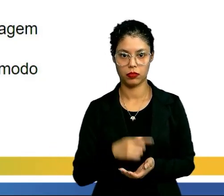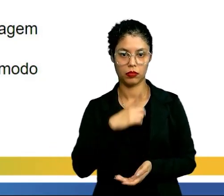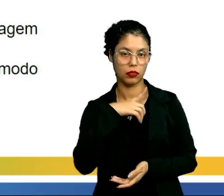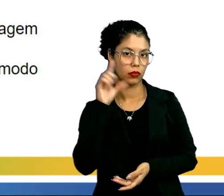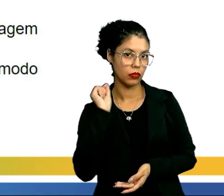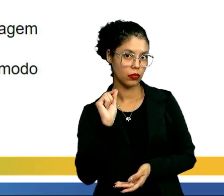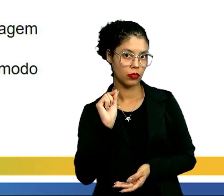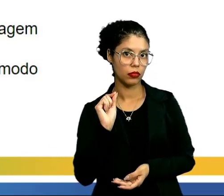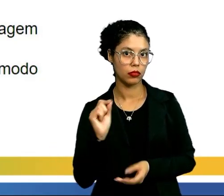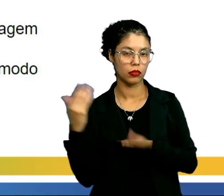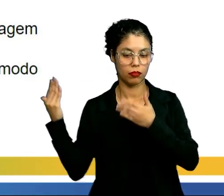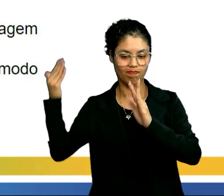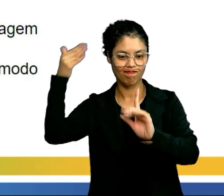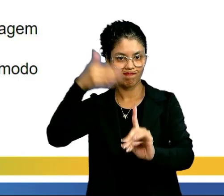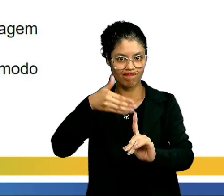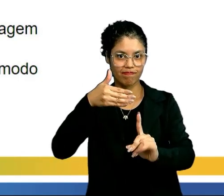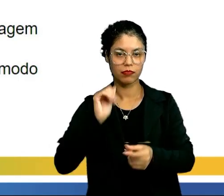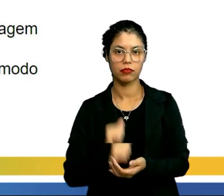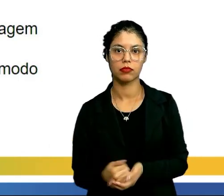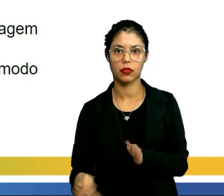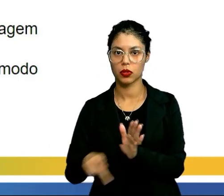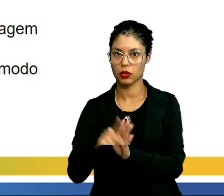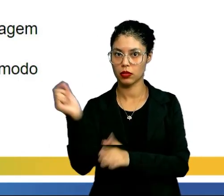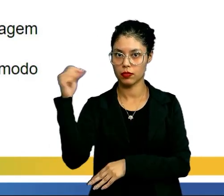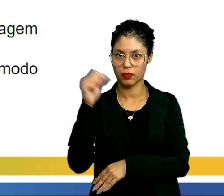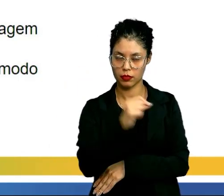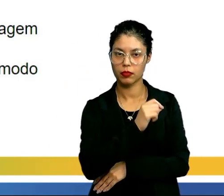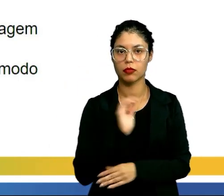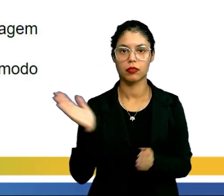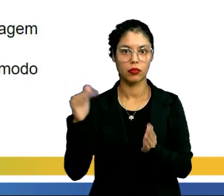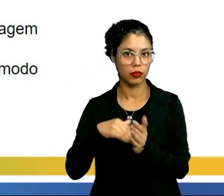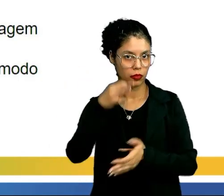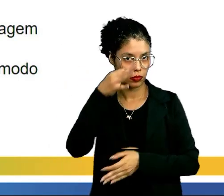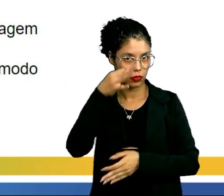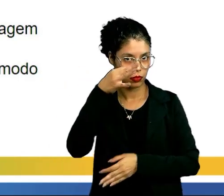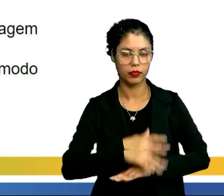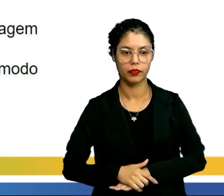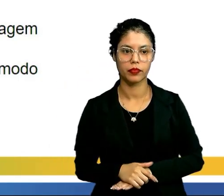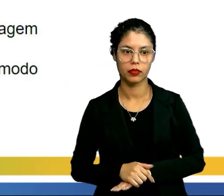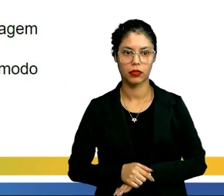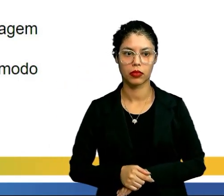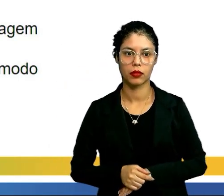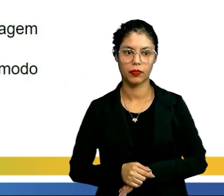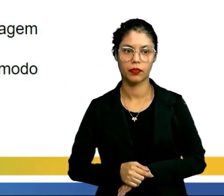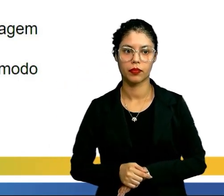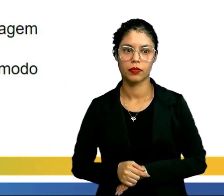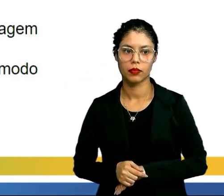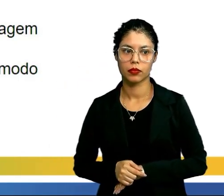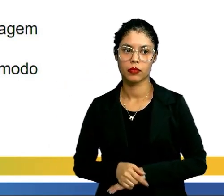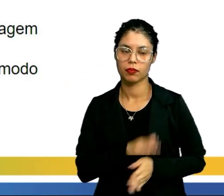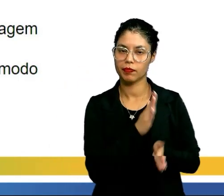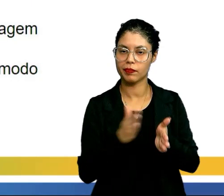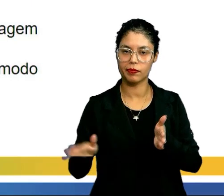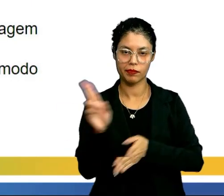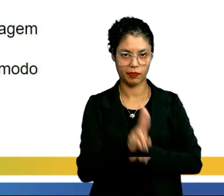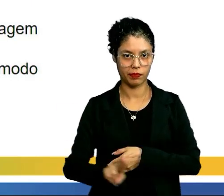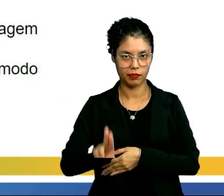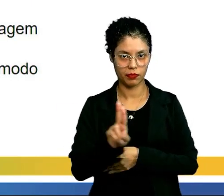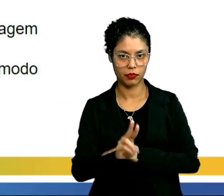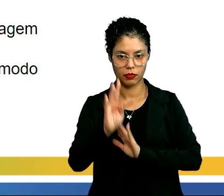subentende-se que esse alvo é contra o mosquito da dengue. Até aí estaria correto. O uso de sequências